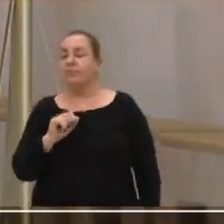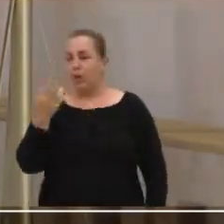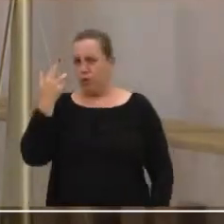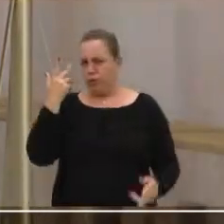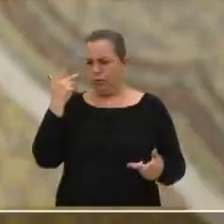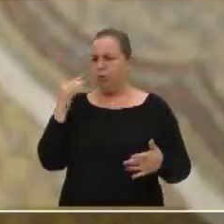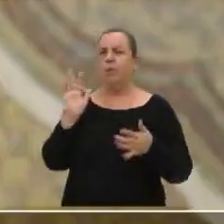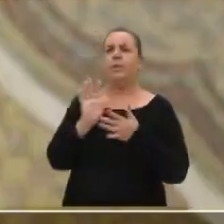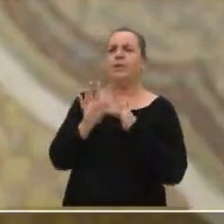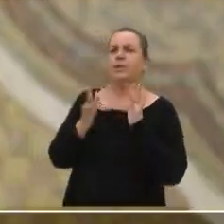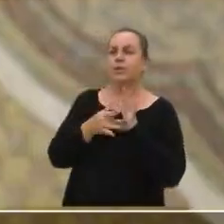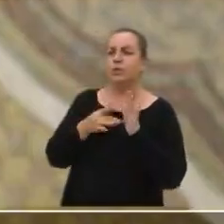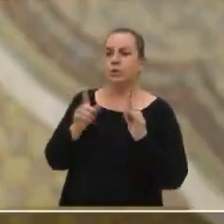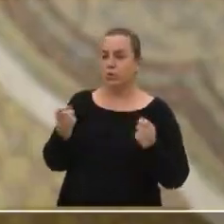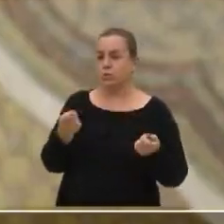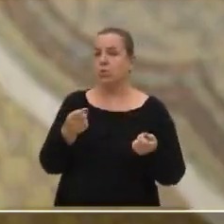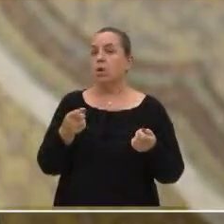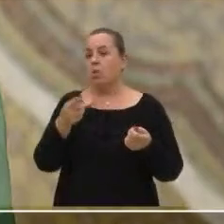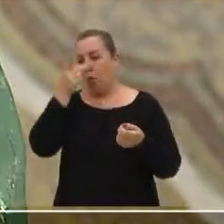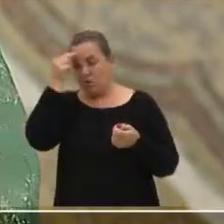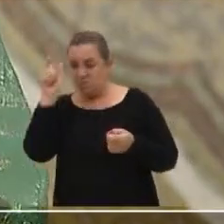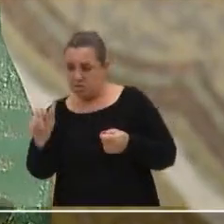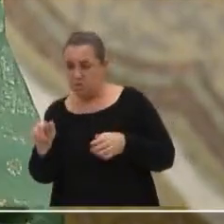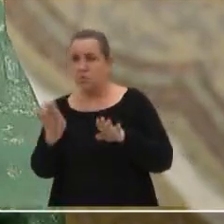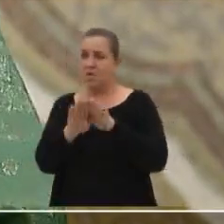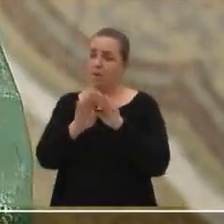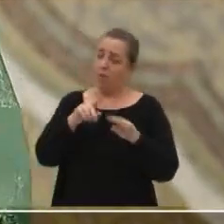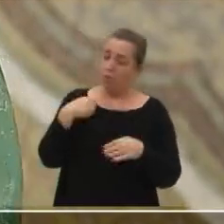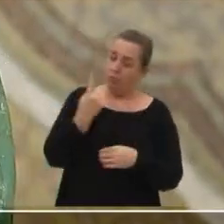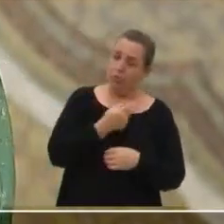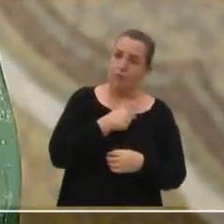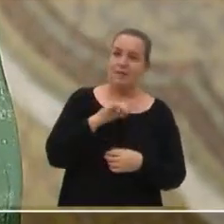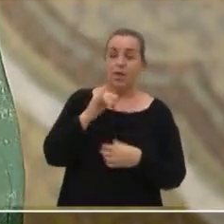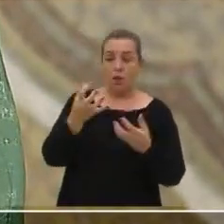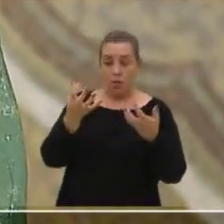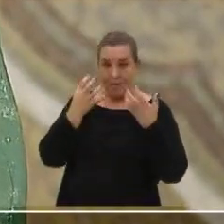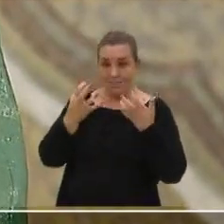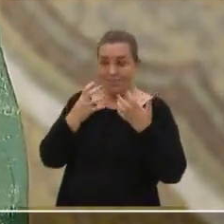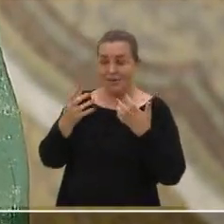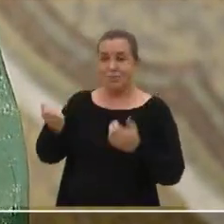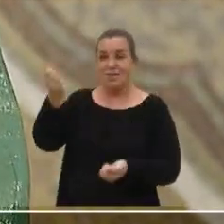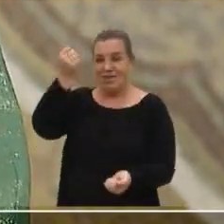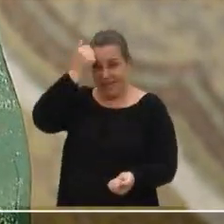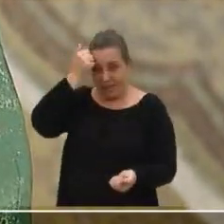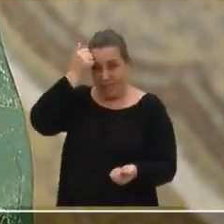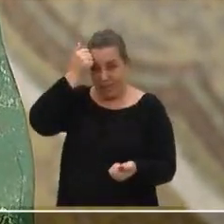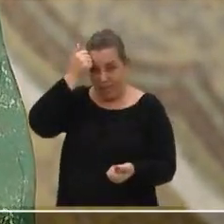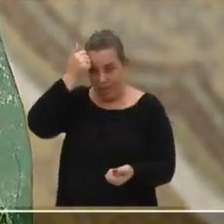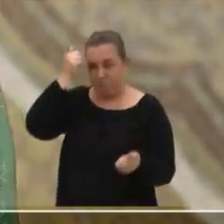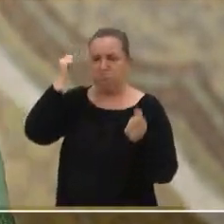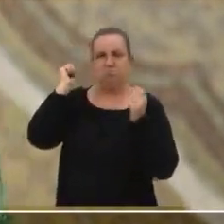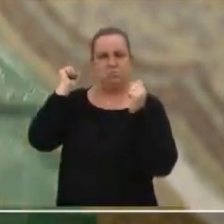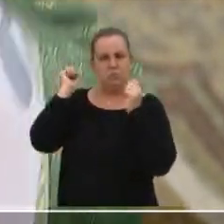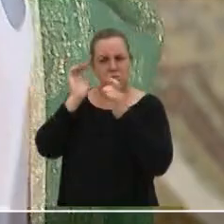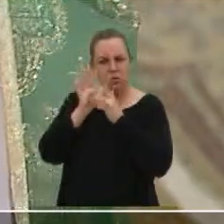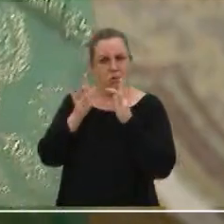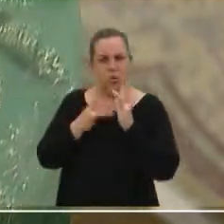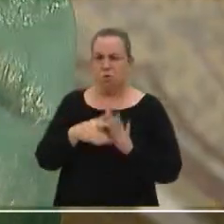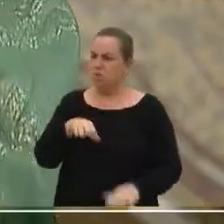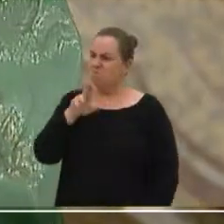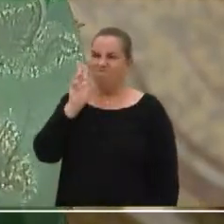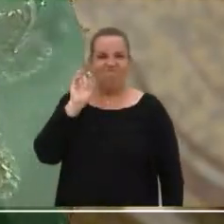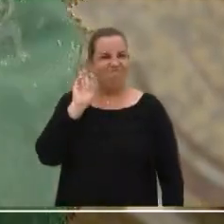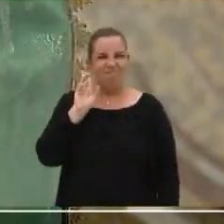Geralmente Jesus com as pessoas e conosco, se nós queremos nos arrepender, Jesus